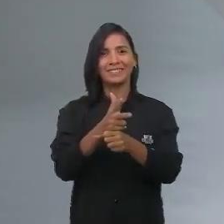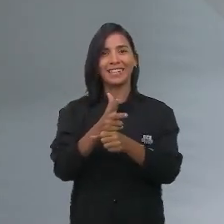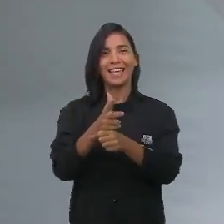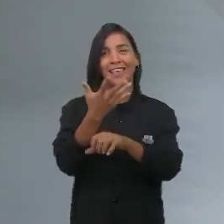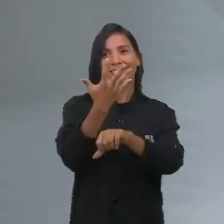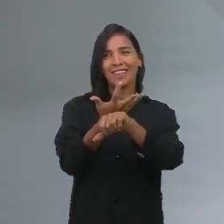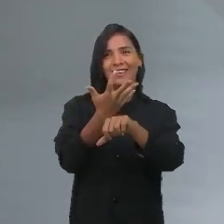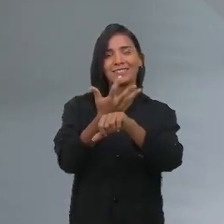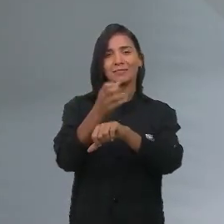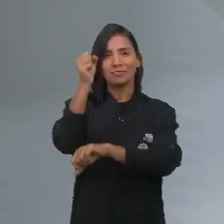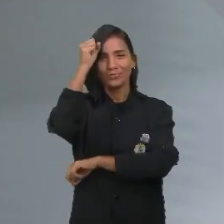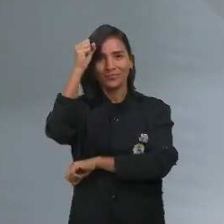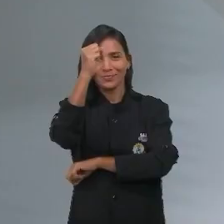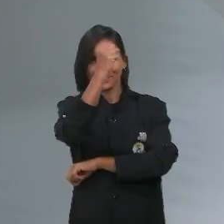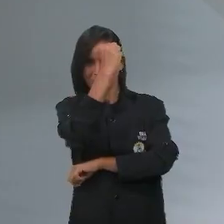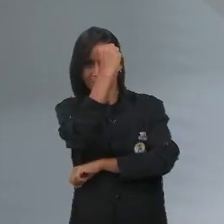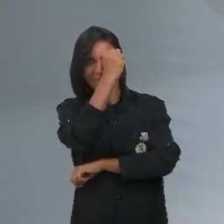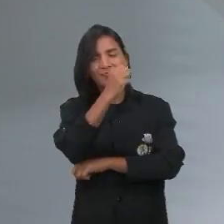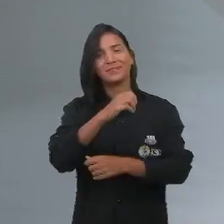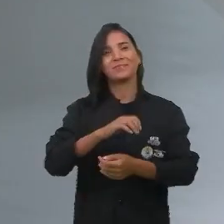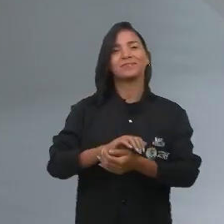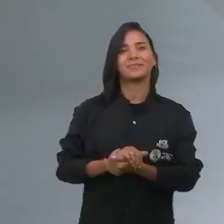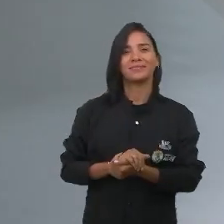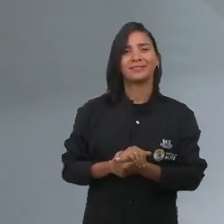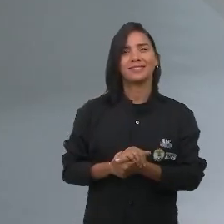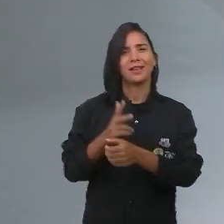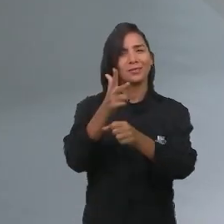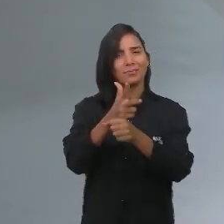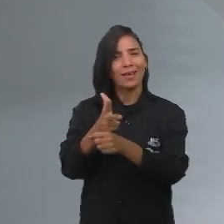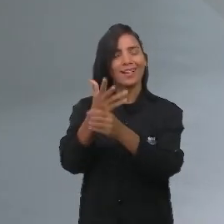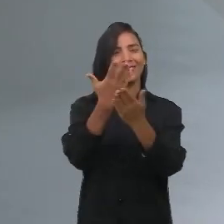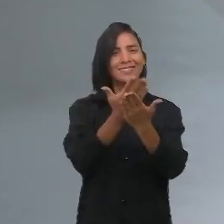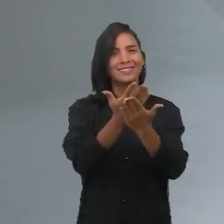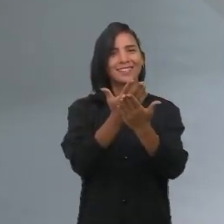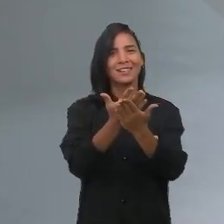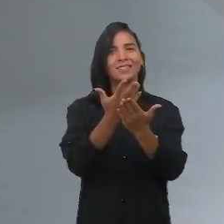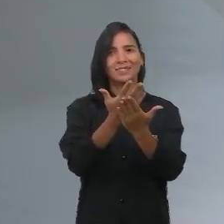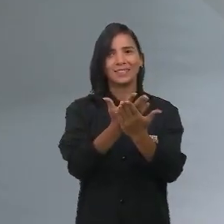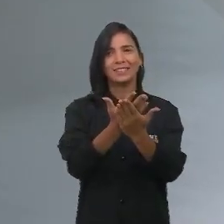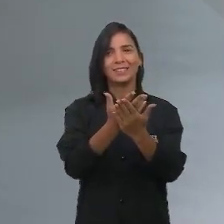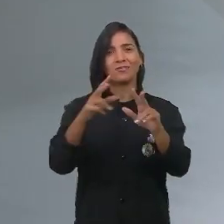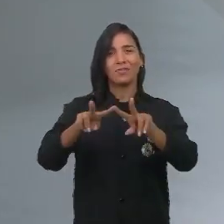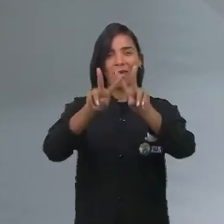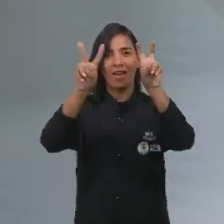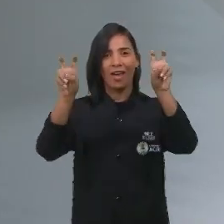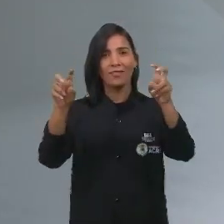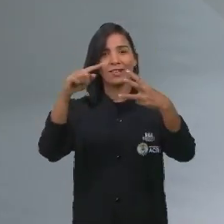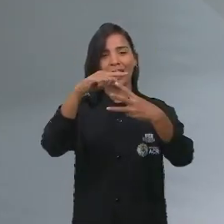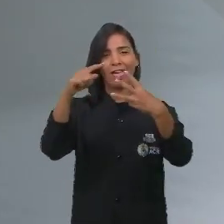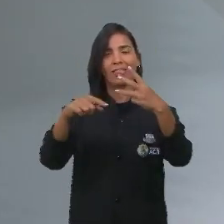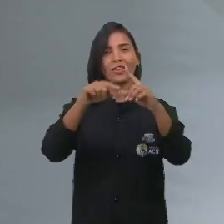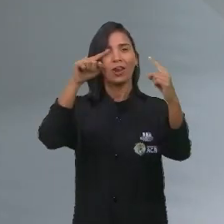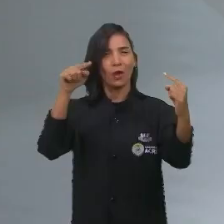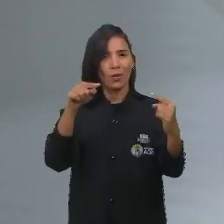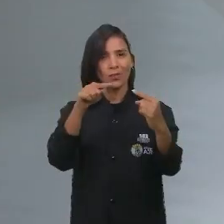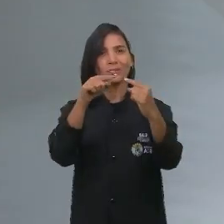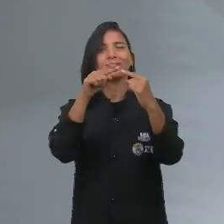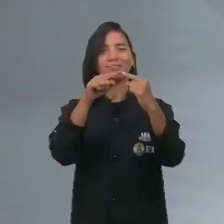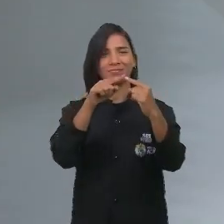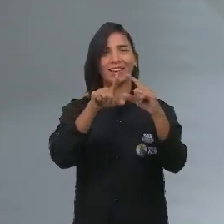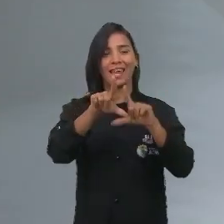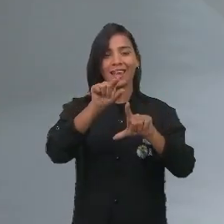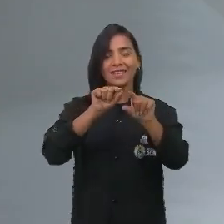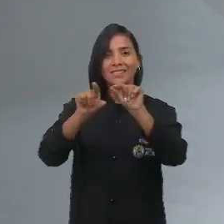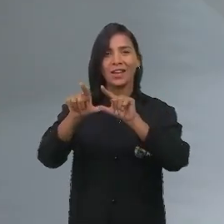curricular Sociologia. Para esta videoaula eu trouxe 3 questões objetivas,